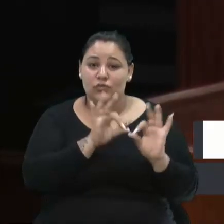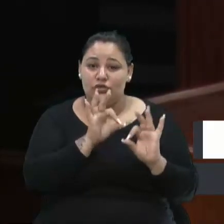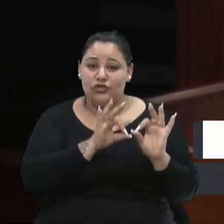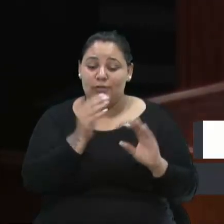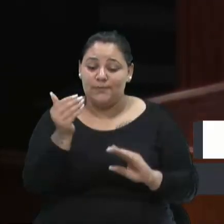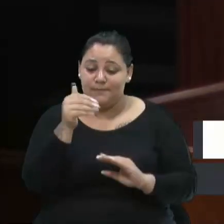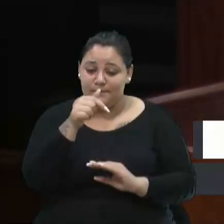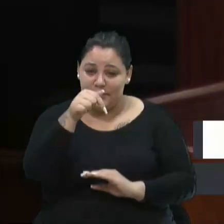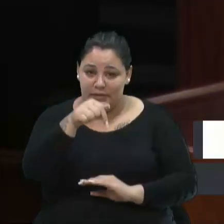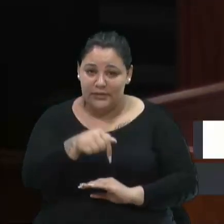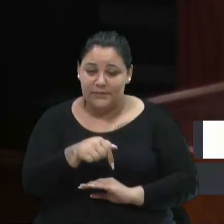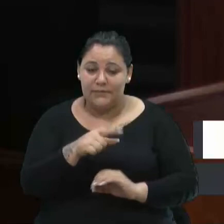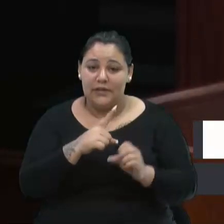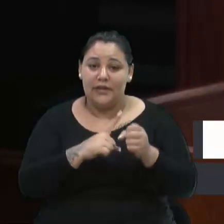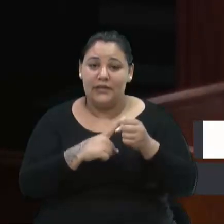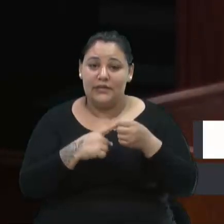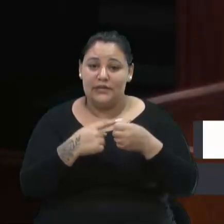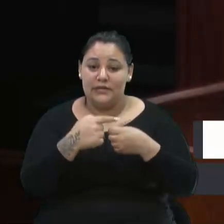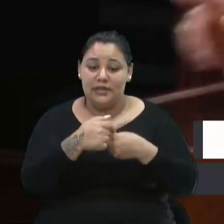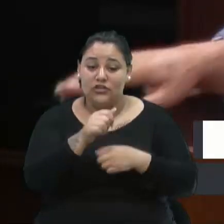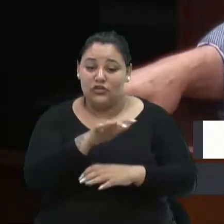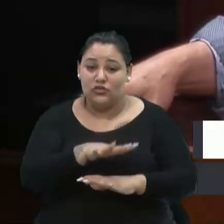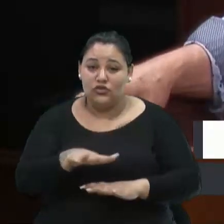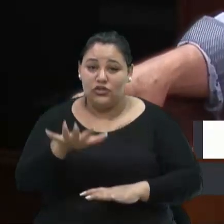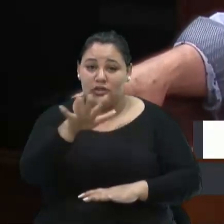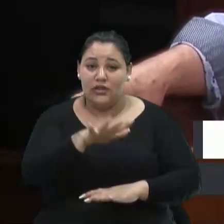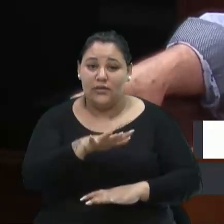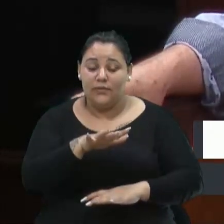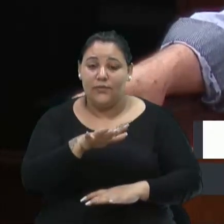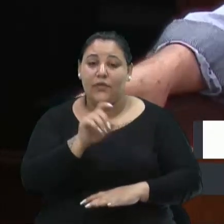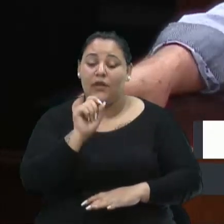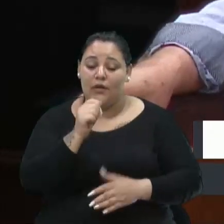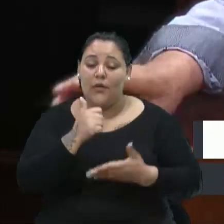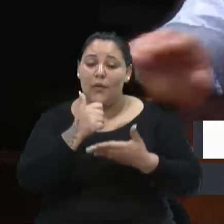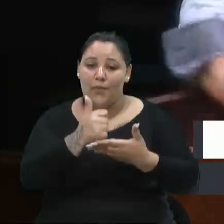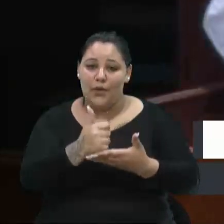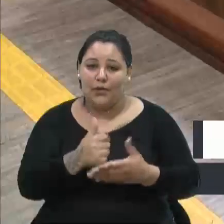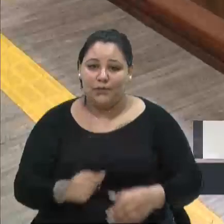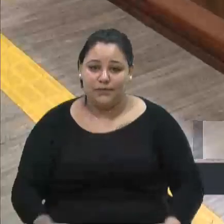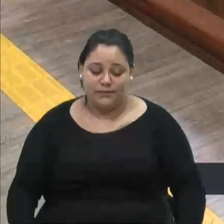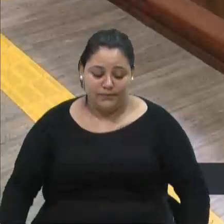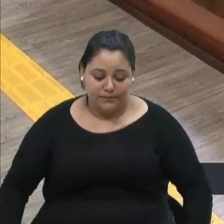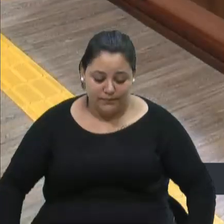cá. A cidade como um todo, é isso que eu defendo. Obrigada.